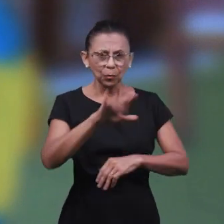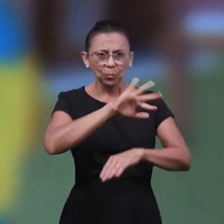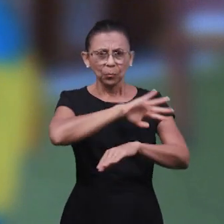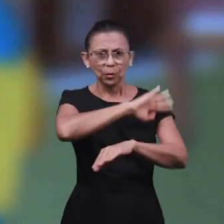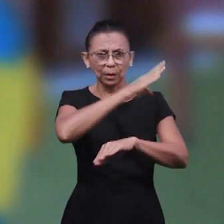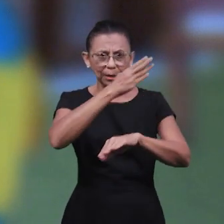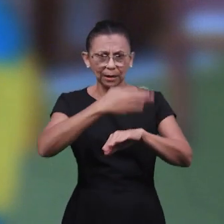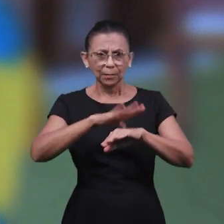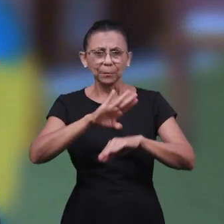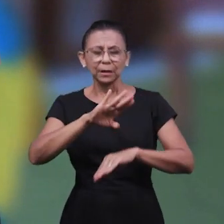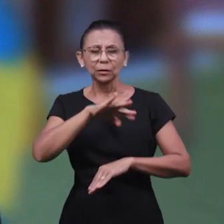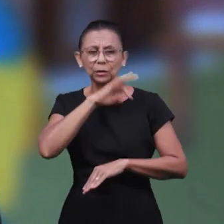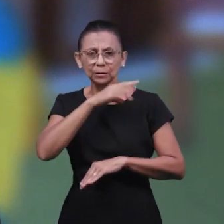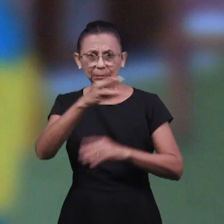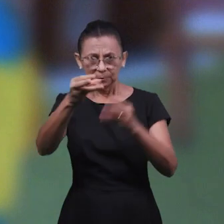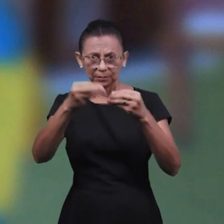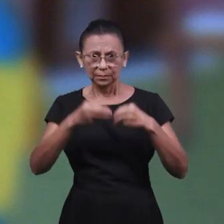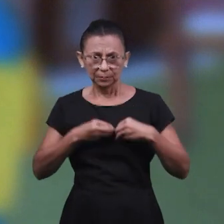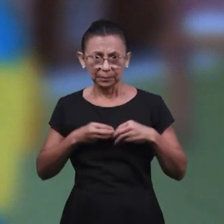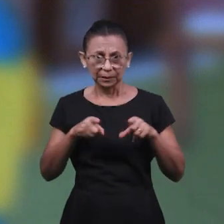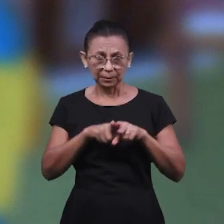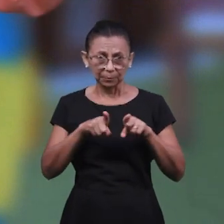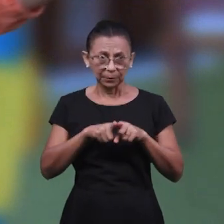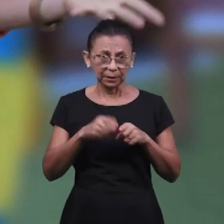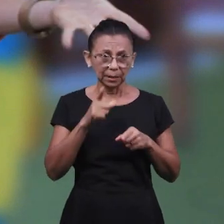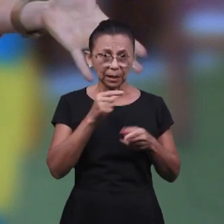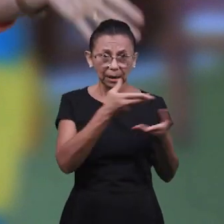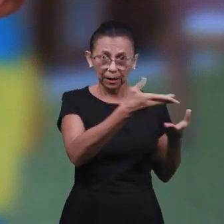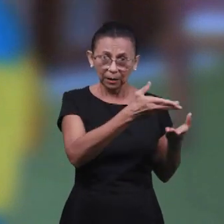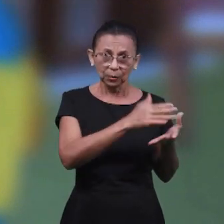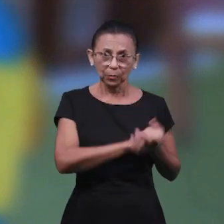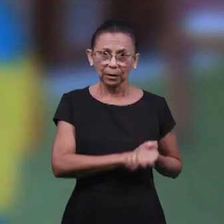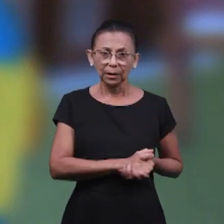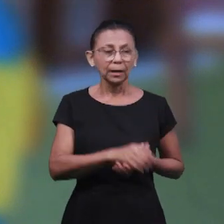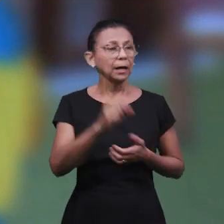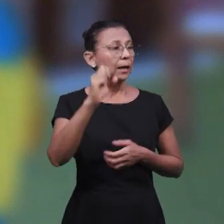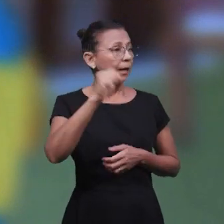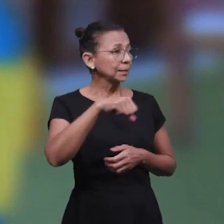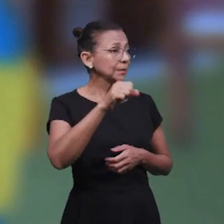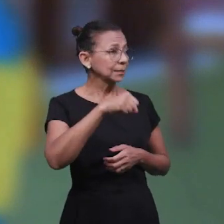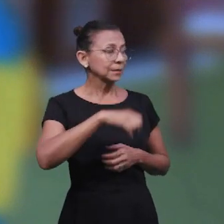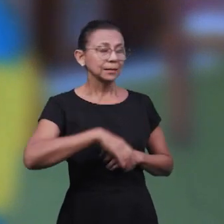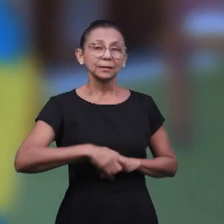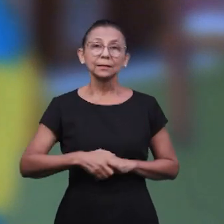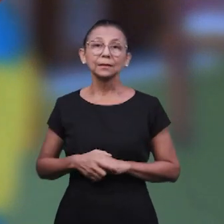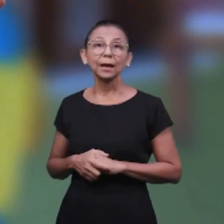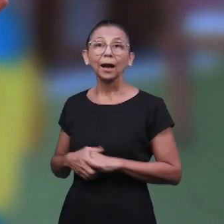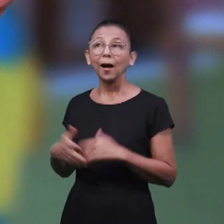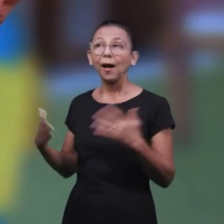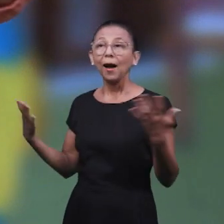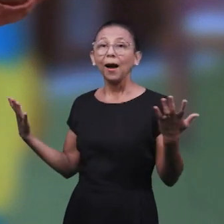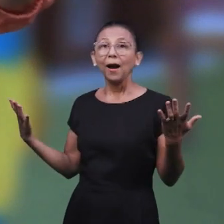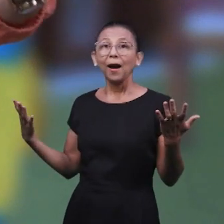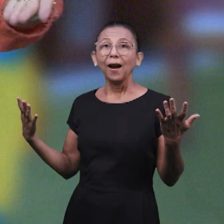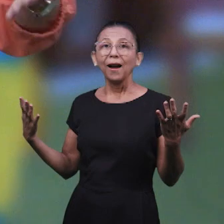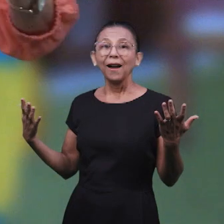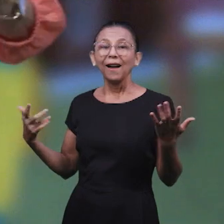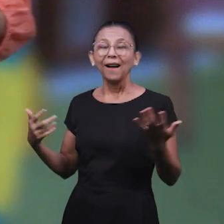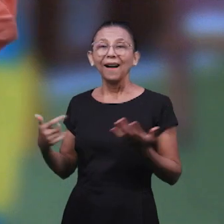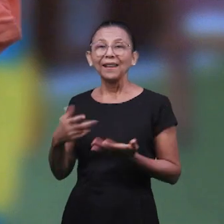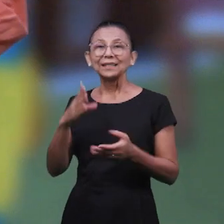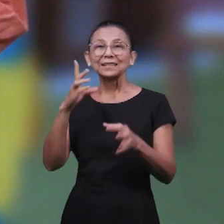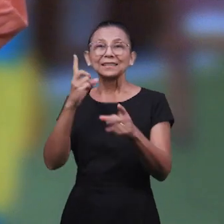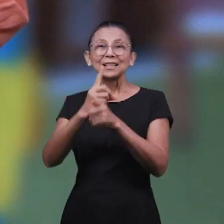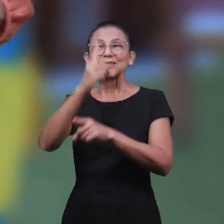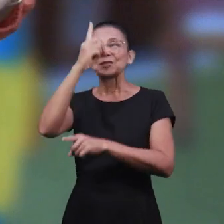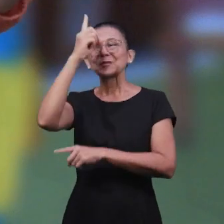ficou sabendo que ela era parente de Abraão. Que bênção! O sinal que ele pediu, Deus